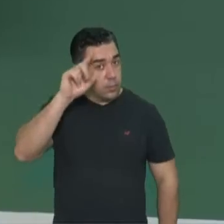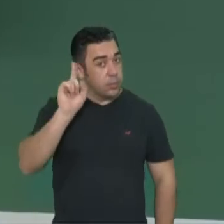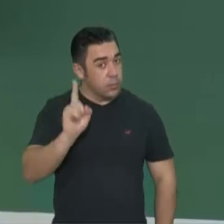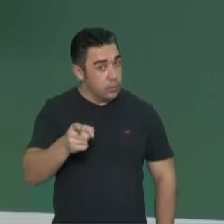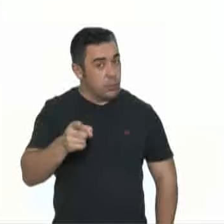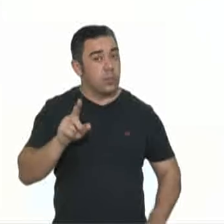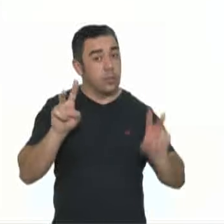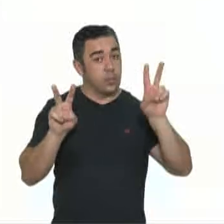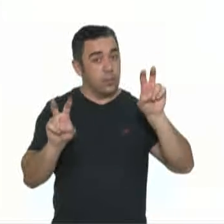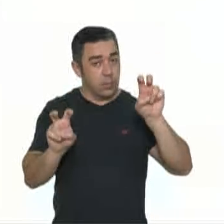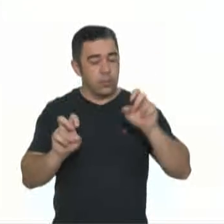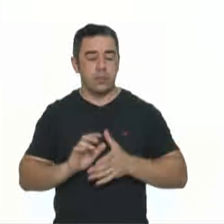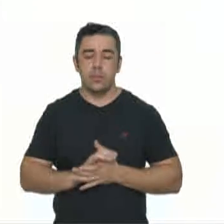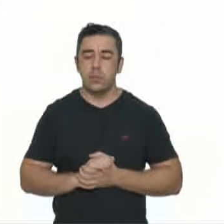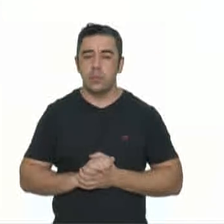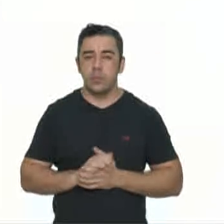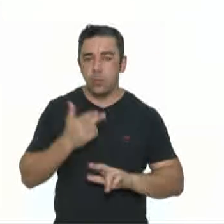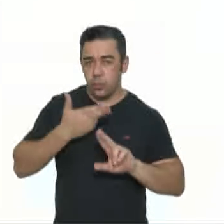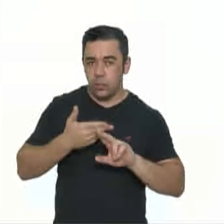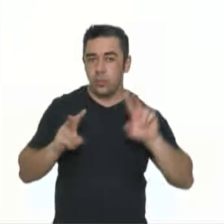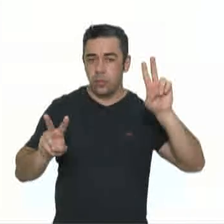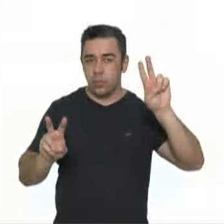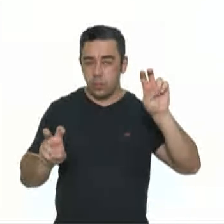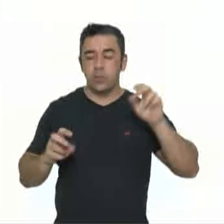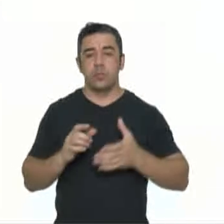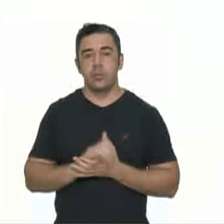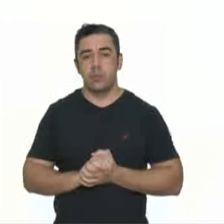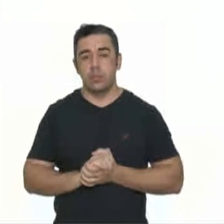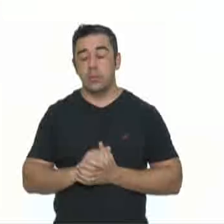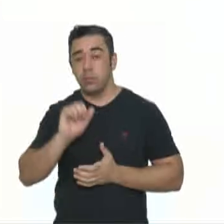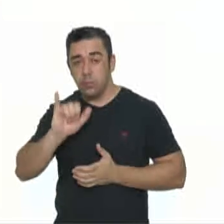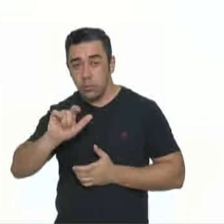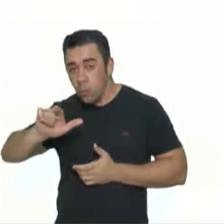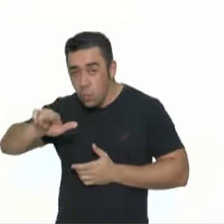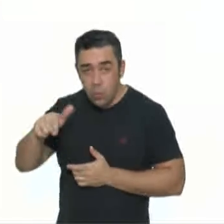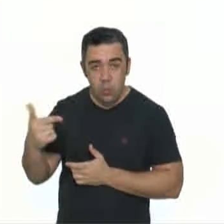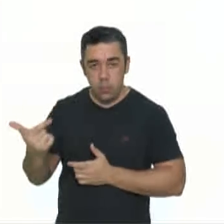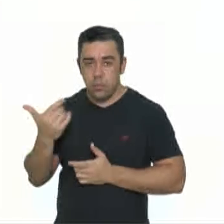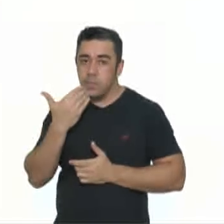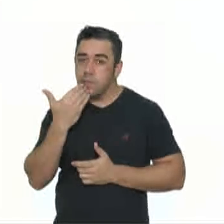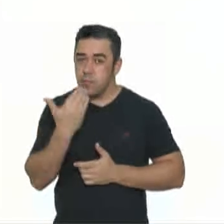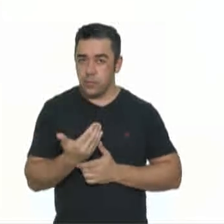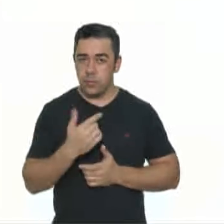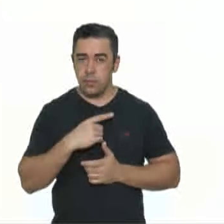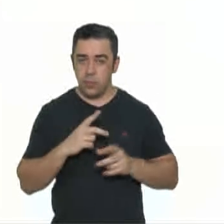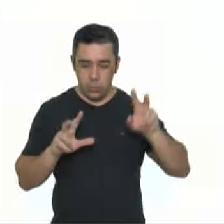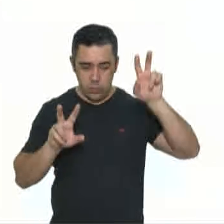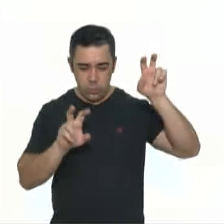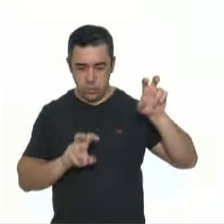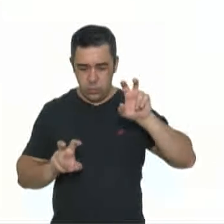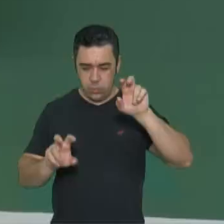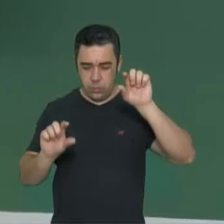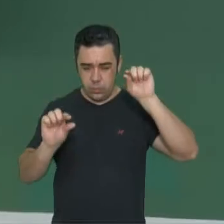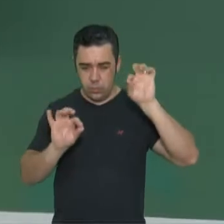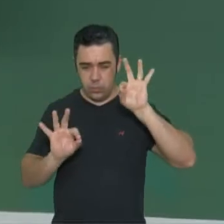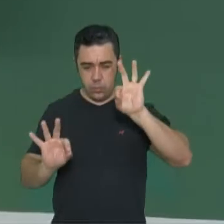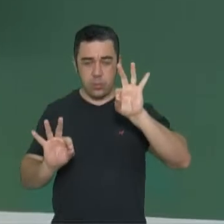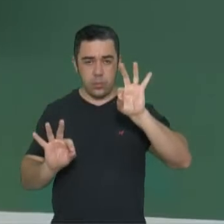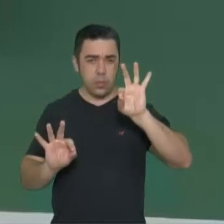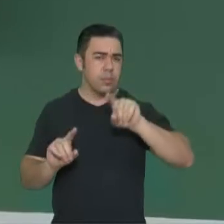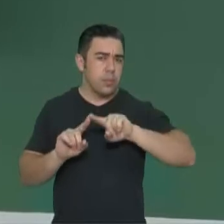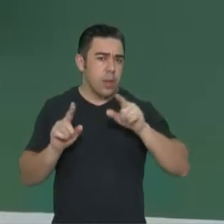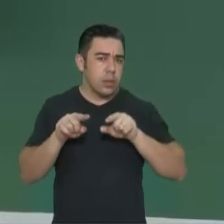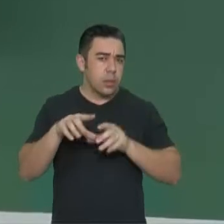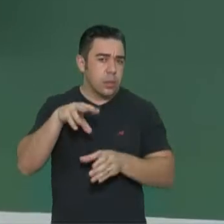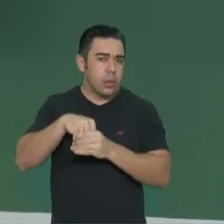aspas, deve-se usar aspas ademais. Se houver outro elemento que pede, ó, eu recortei um trecho, vou colocar entre aspas, mas dentro do